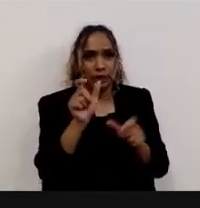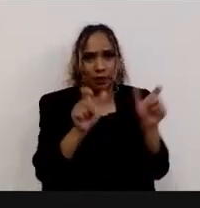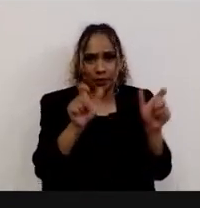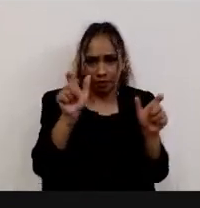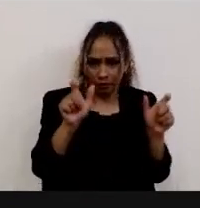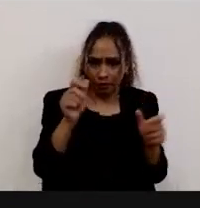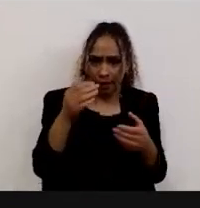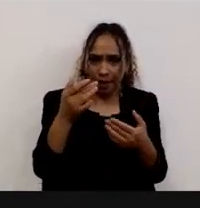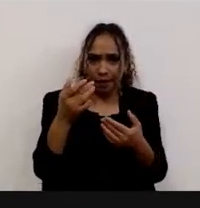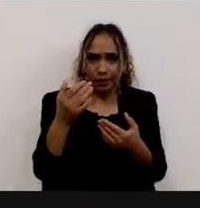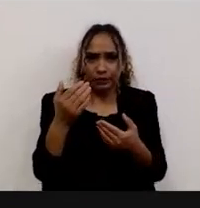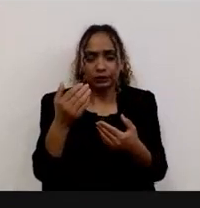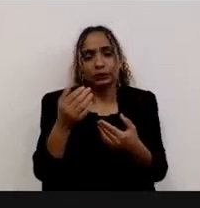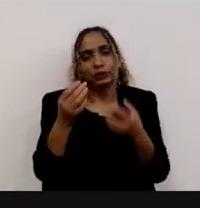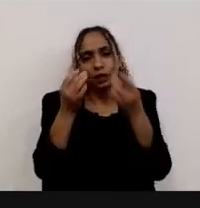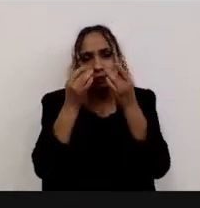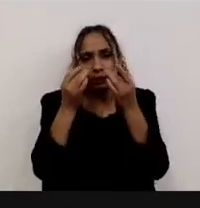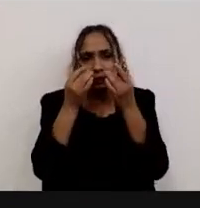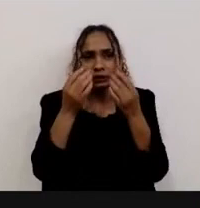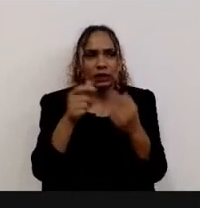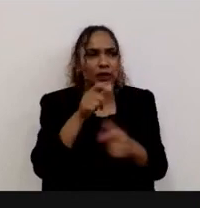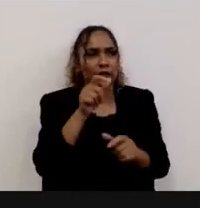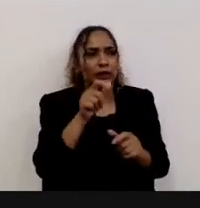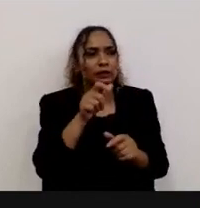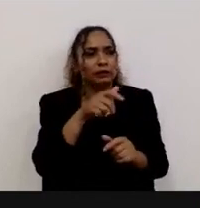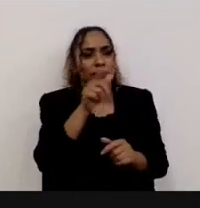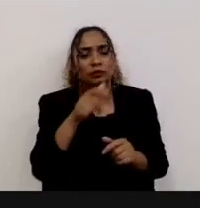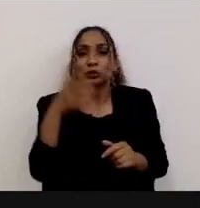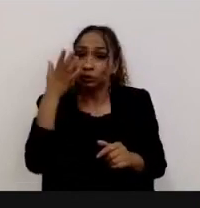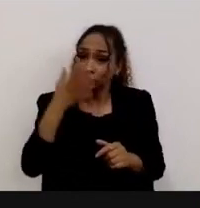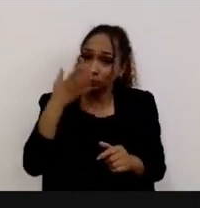queria agradecer a presença dos apresentadores que